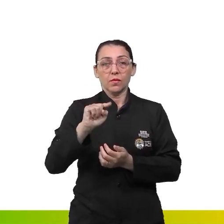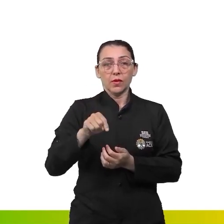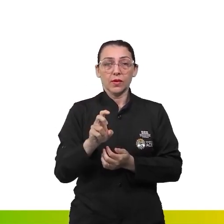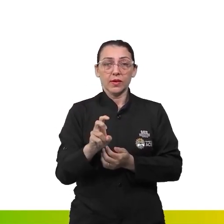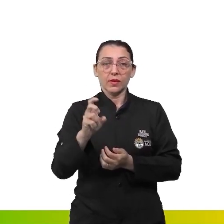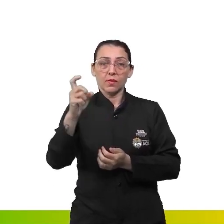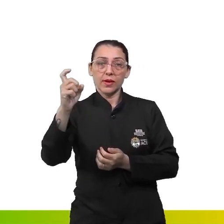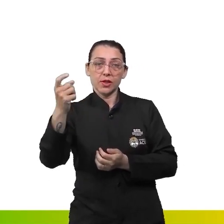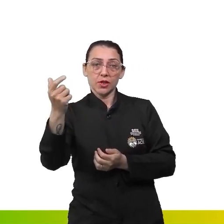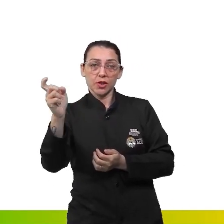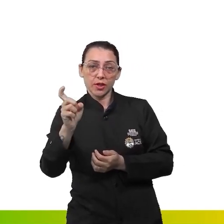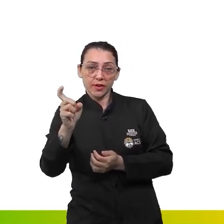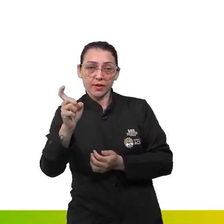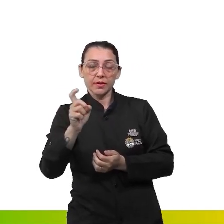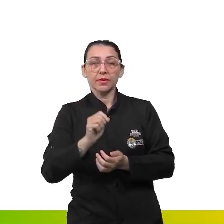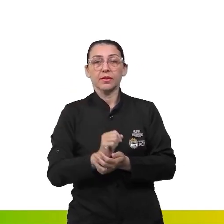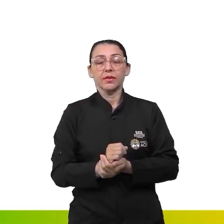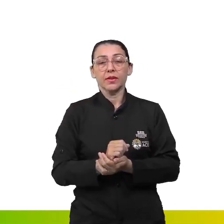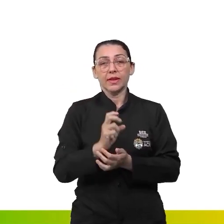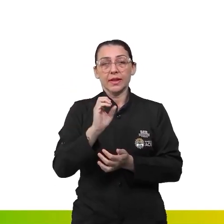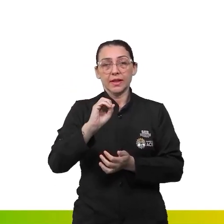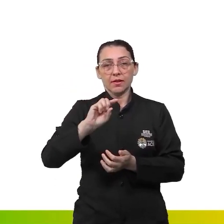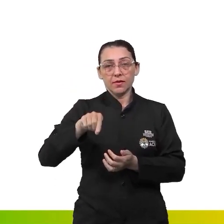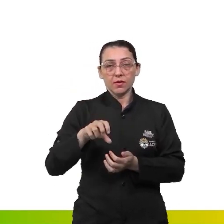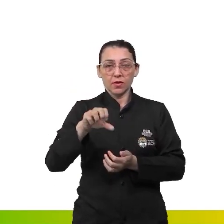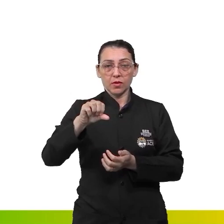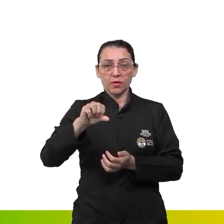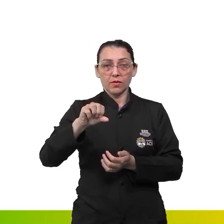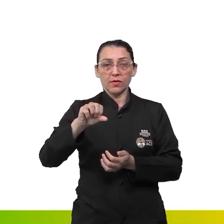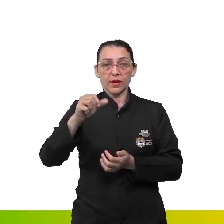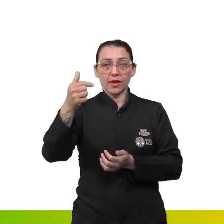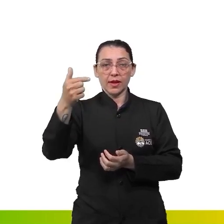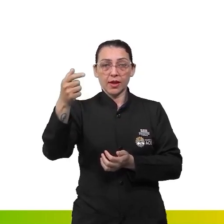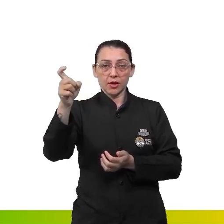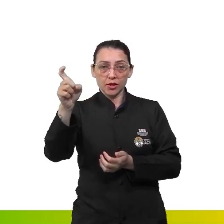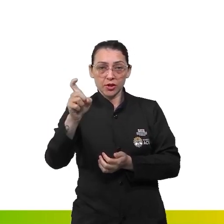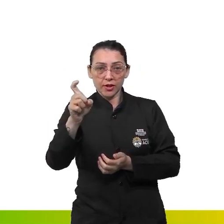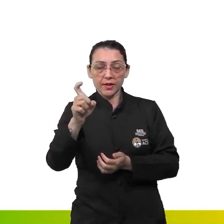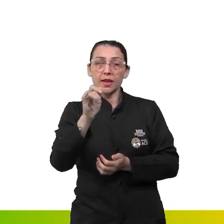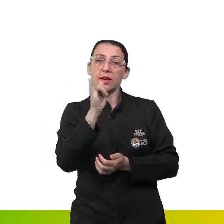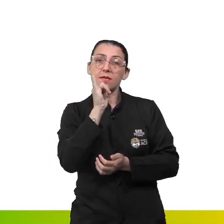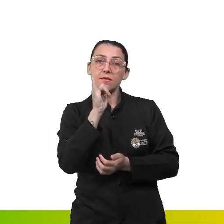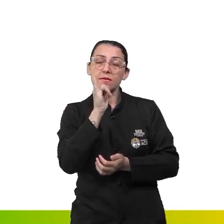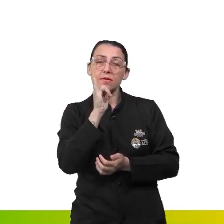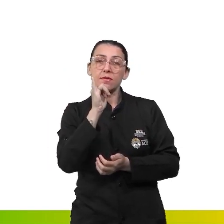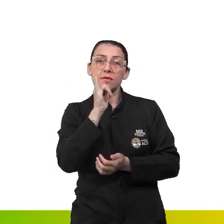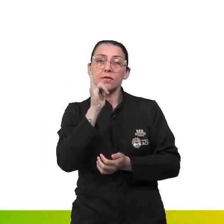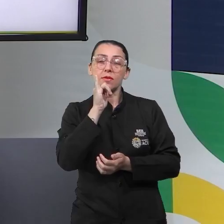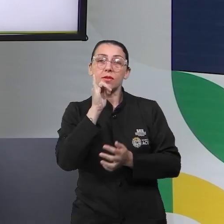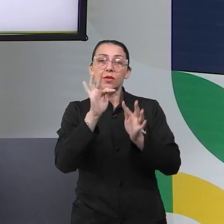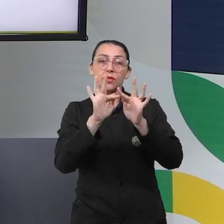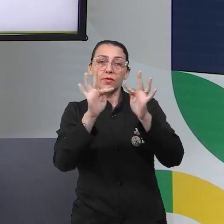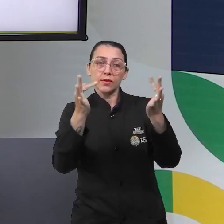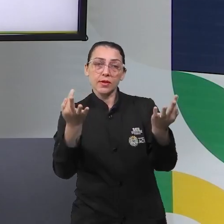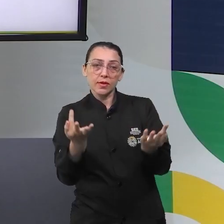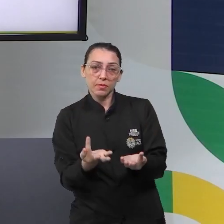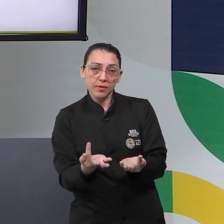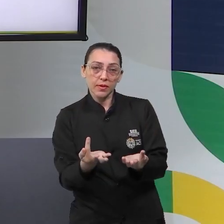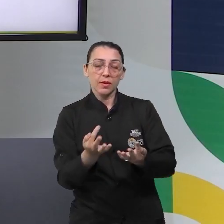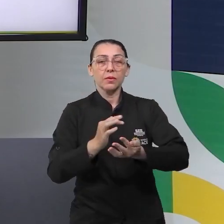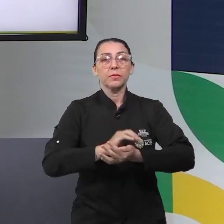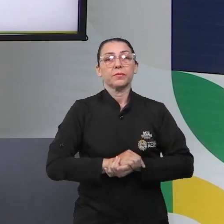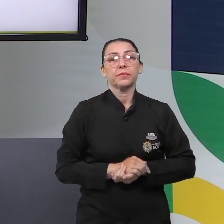1,5 elevado a x e 0,9 elevado a x são exemplos de função